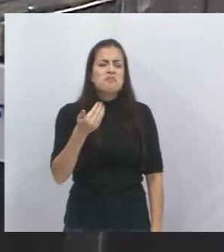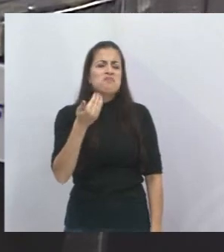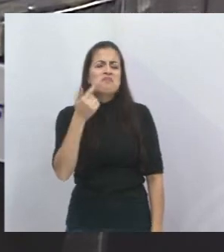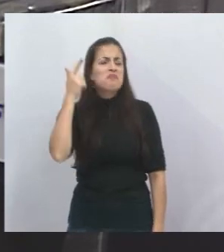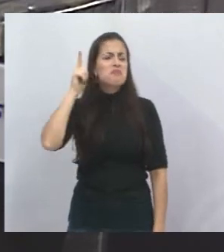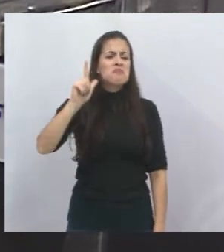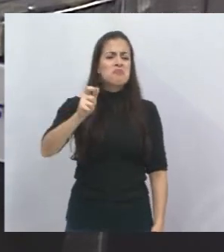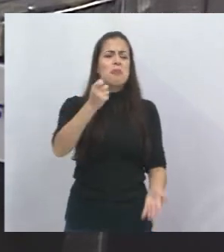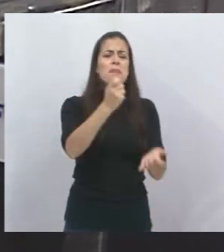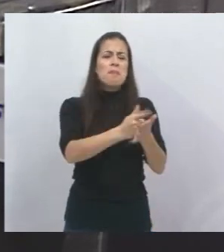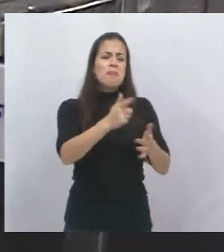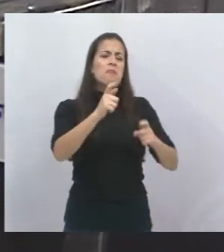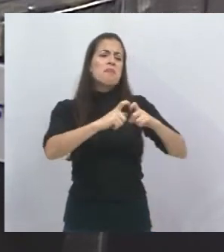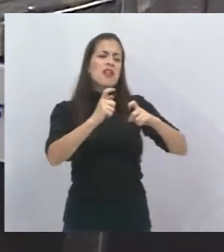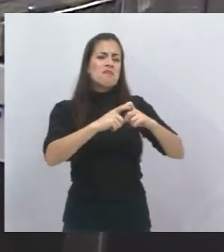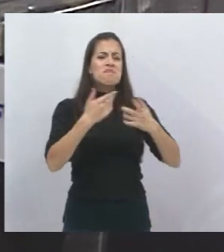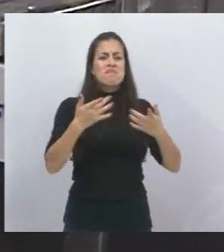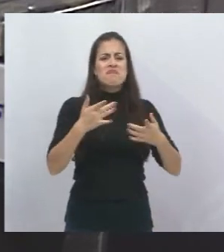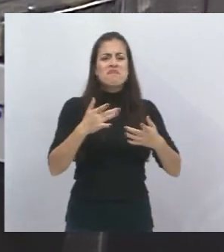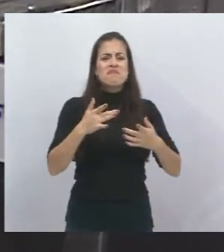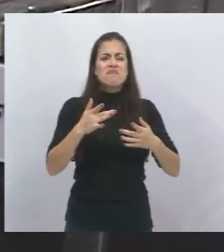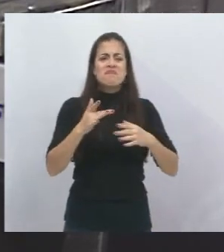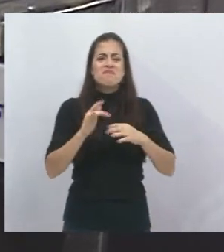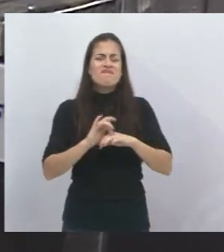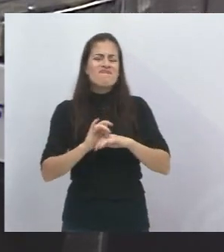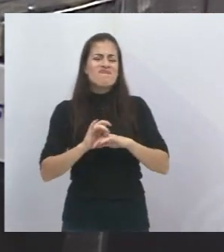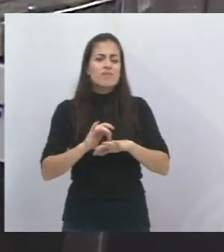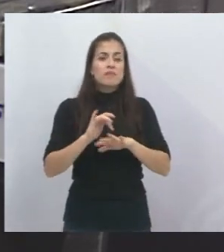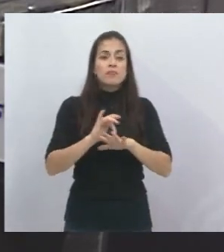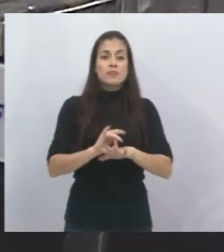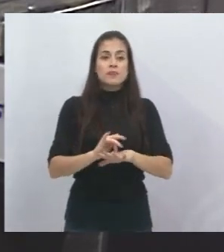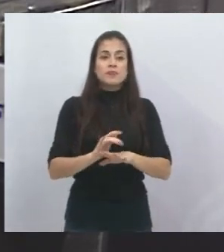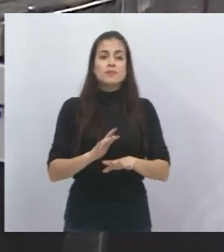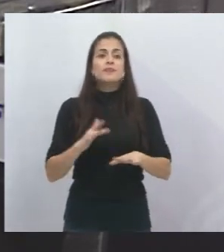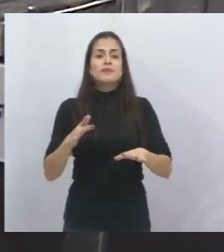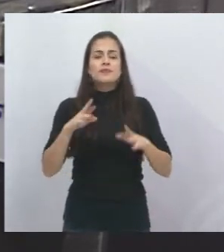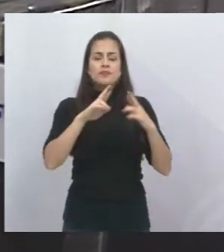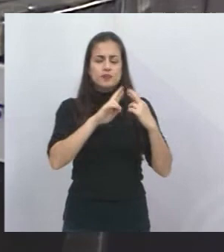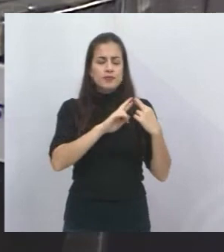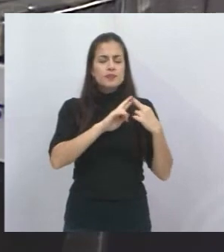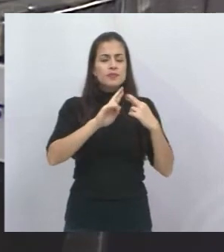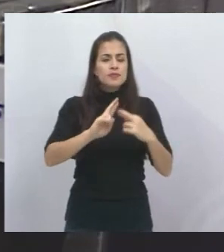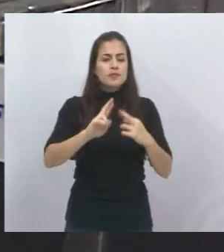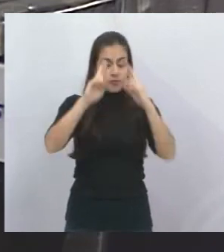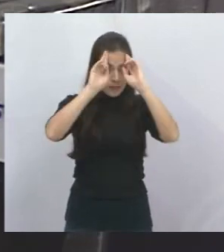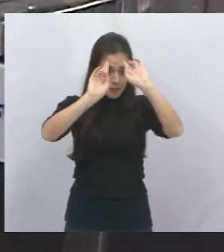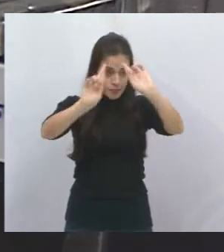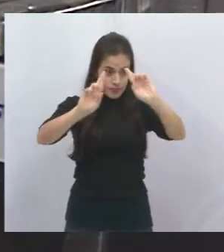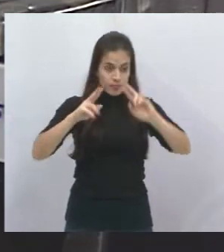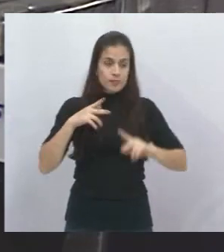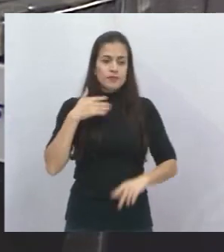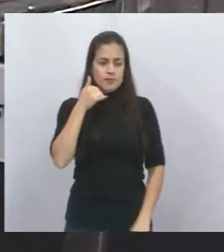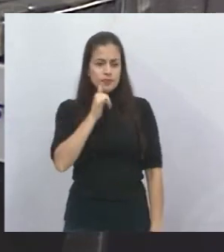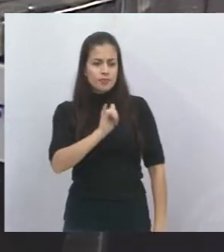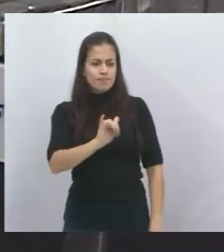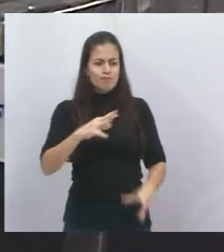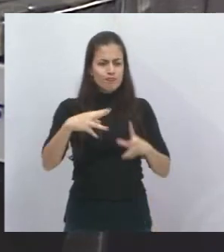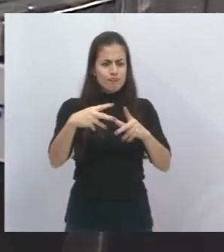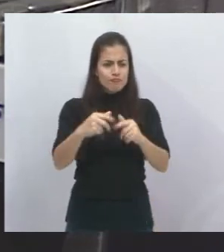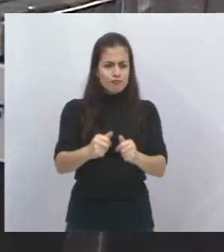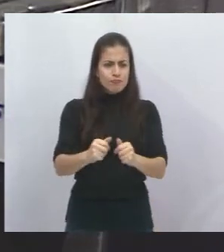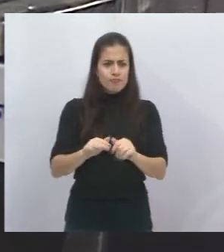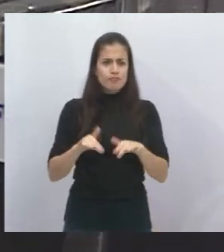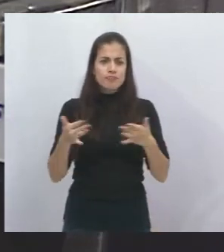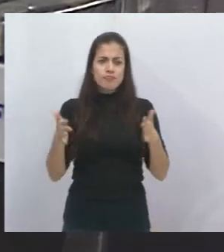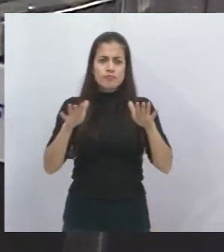vai... Eu acho um exagero, e respeito a fala de todo mundo aqui. E concluo, pastor, o poderá que está na legislação é porque nós